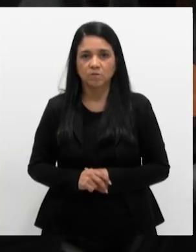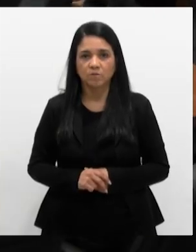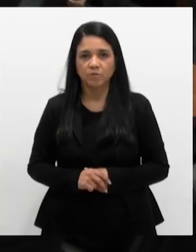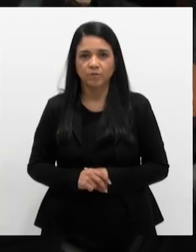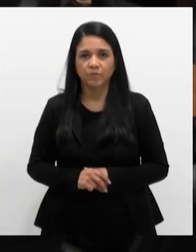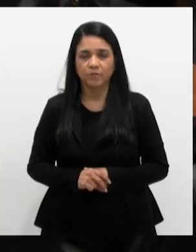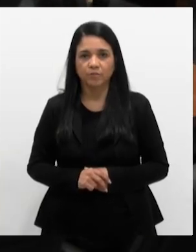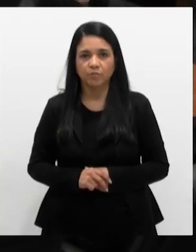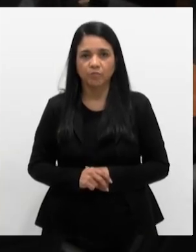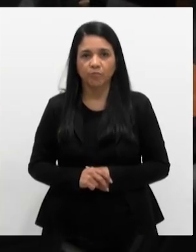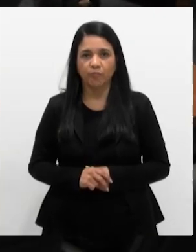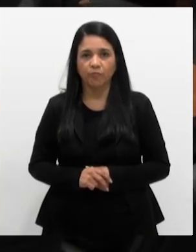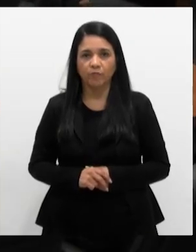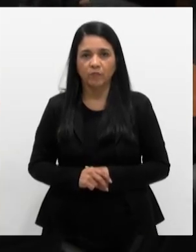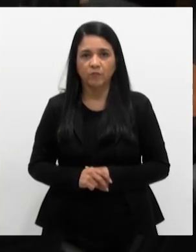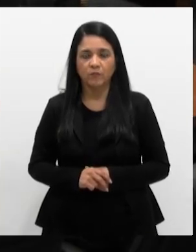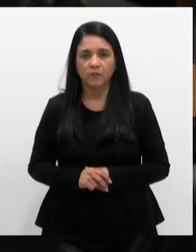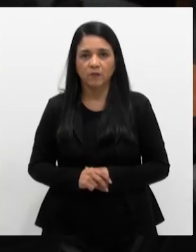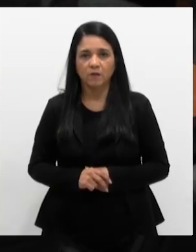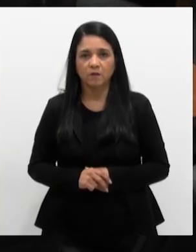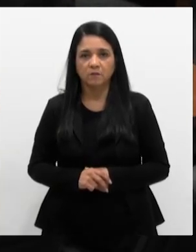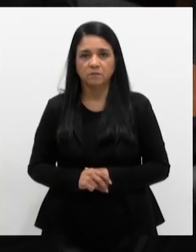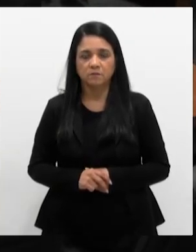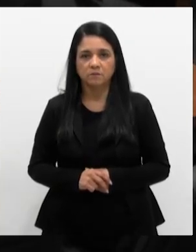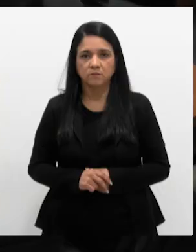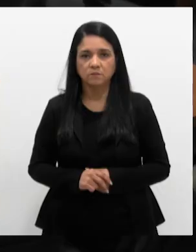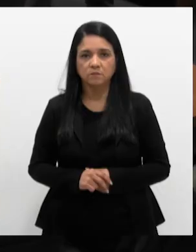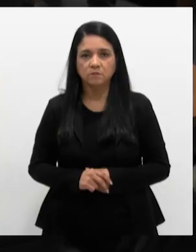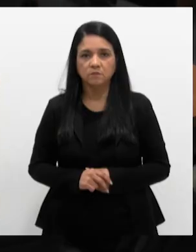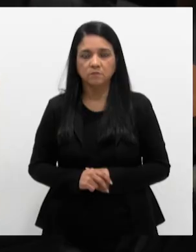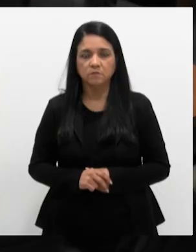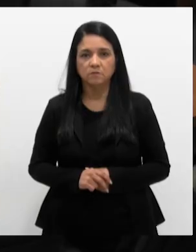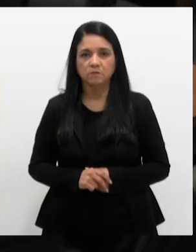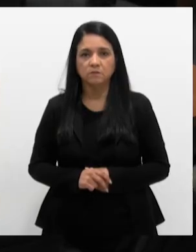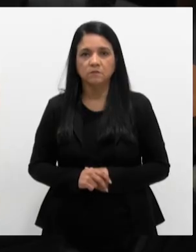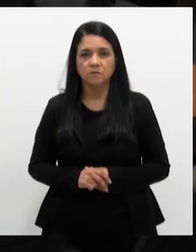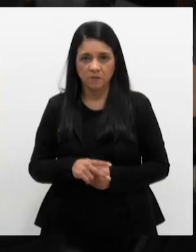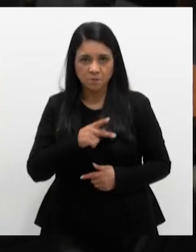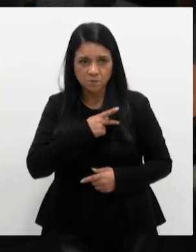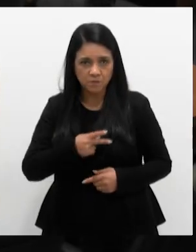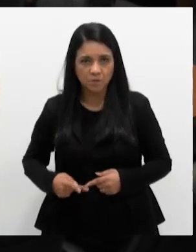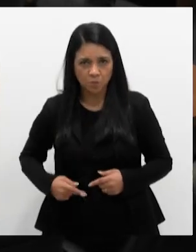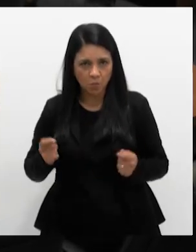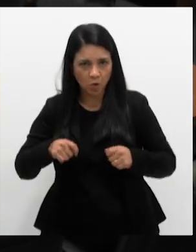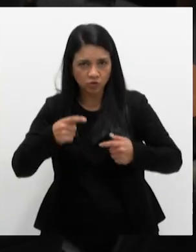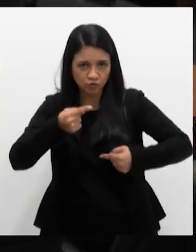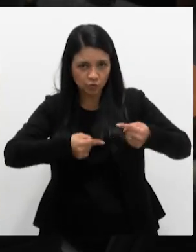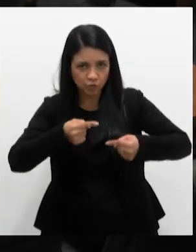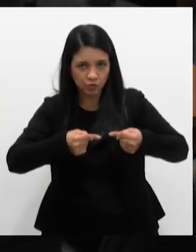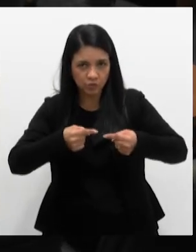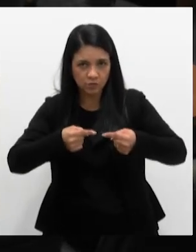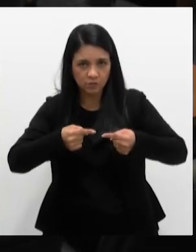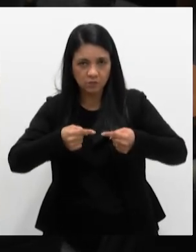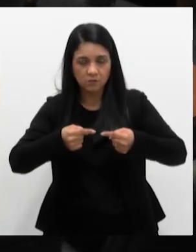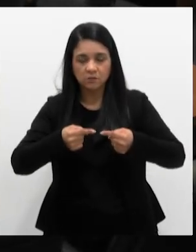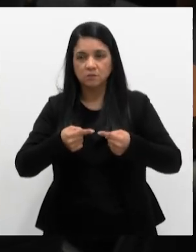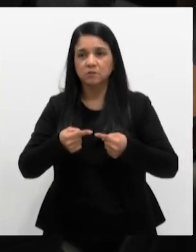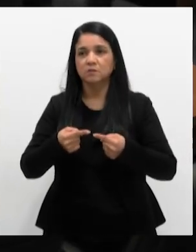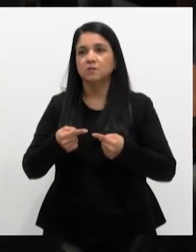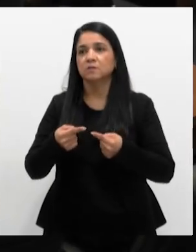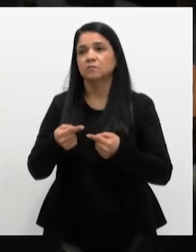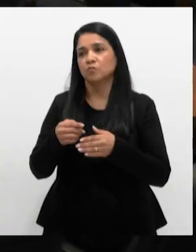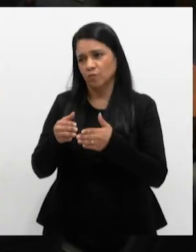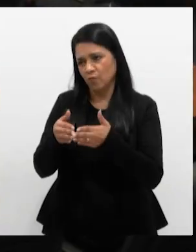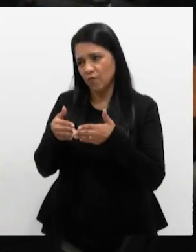Não, porque eu apresentei agora a discussão, para discutir. Presidente, pode discutir a matéria? Por gentileza, deputado